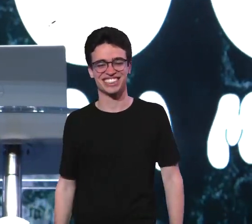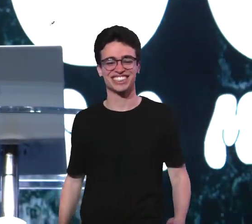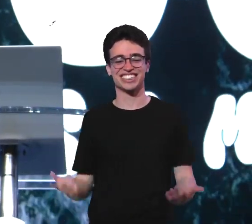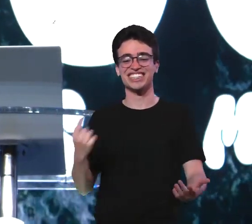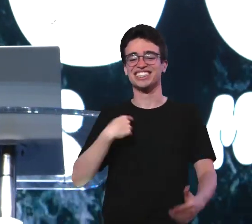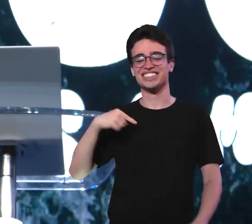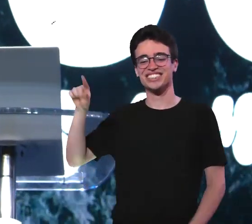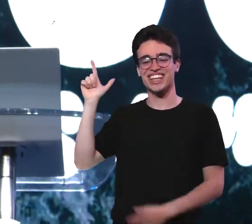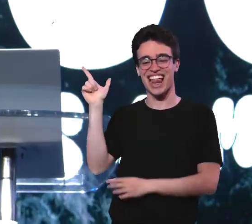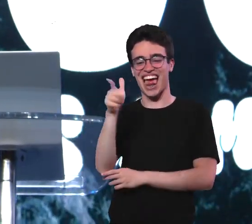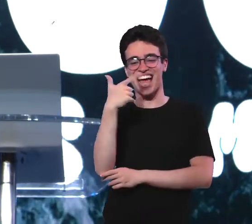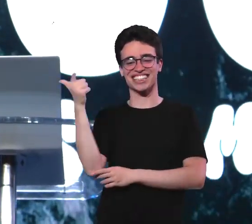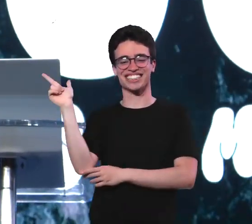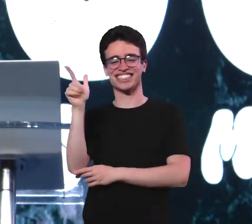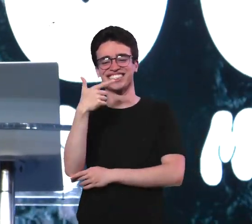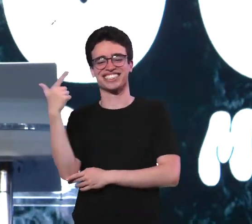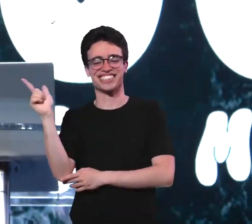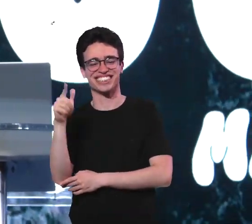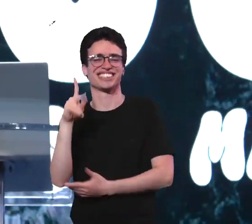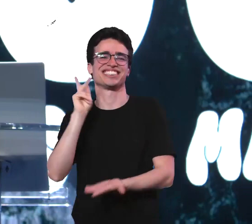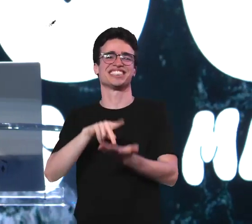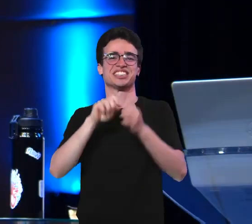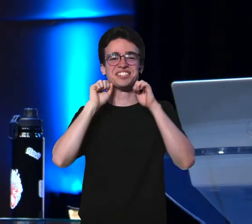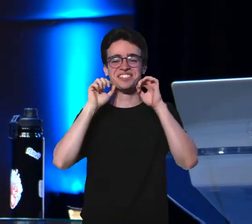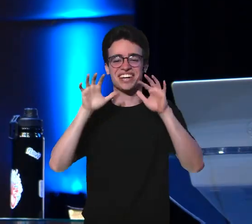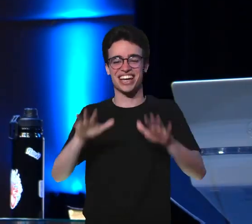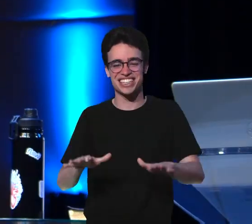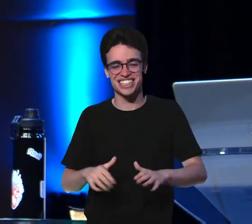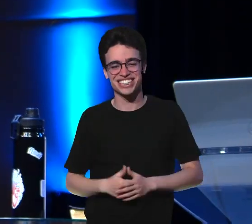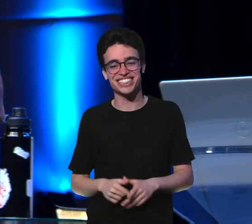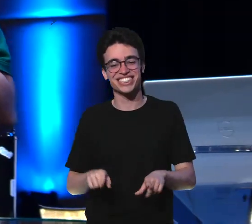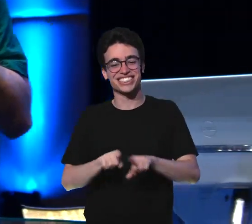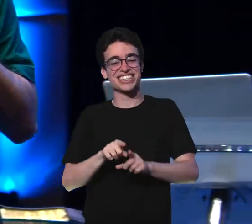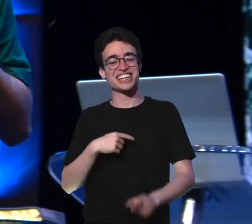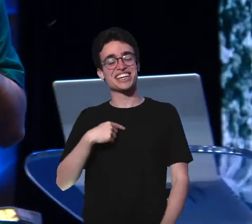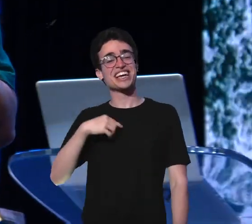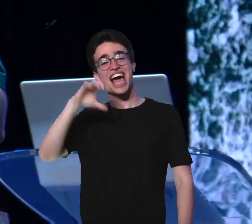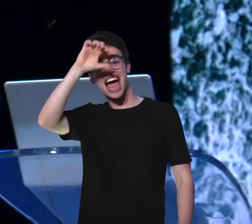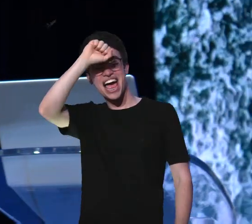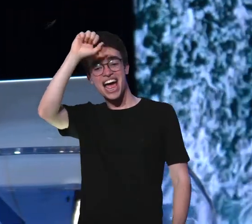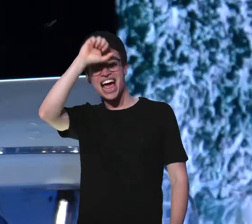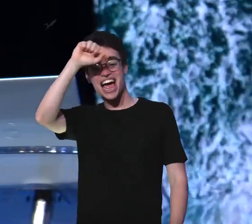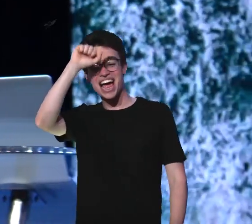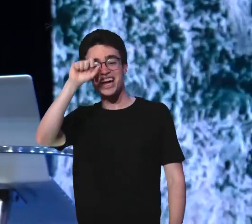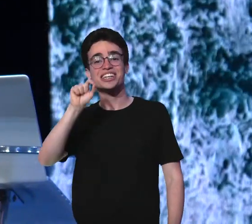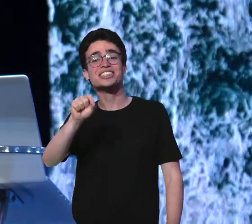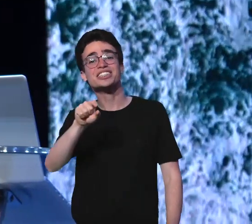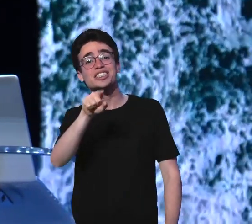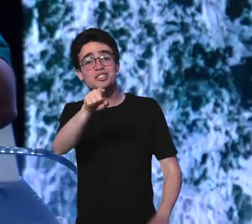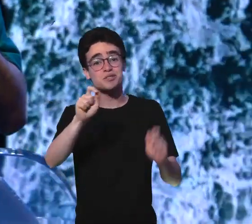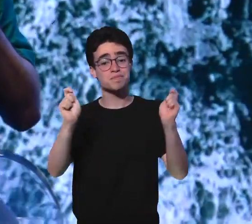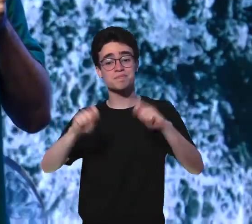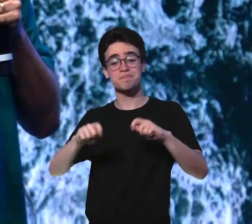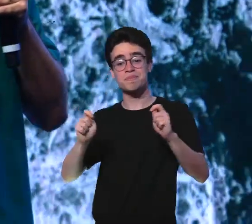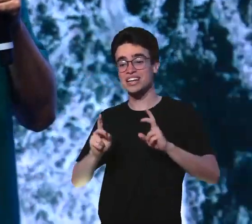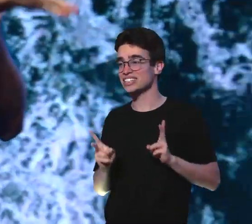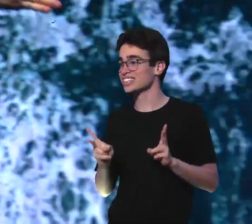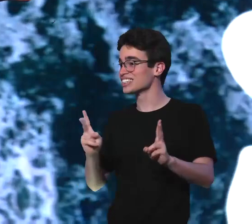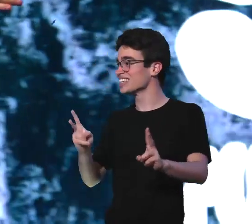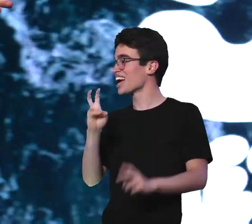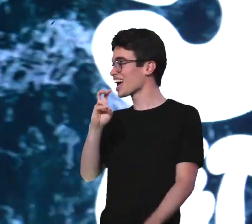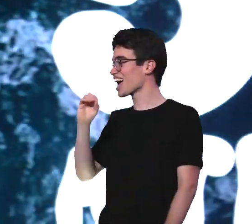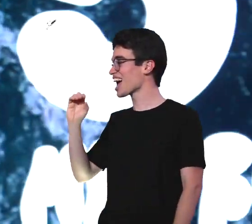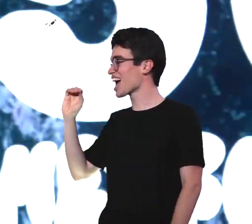eu pude ir no Legendários essa semana, foi uma bênção. E uma coisa que eu aprendi lá é que você pode sempre andar 500 metros